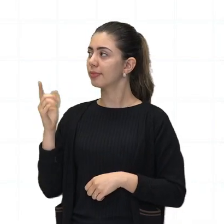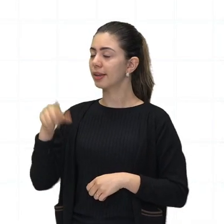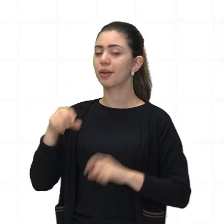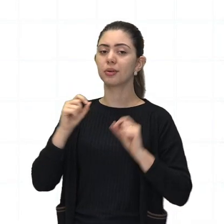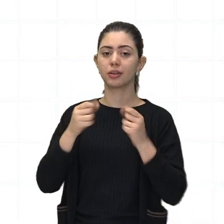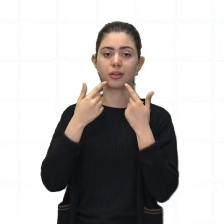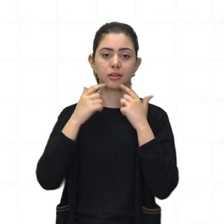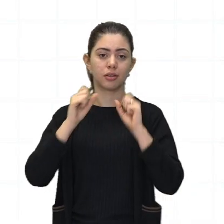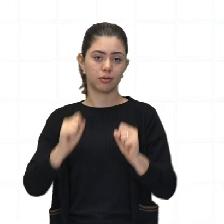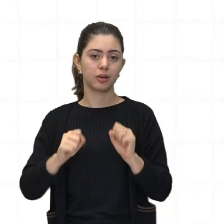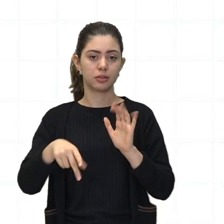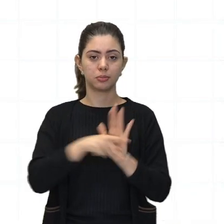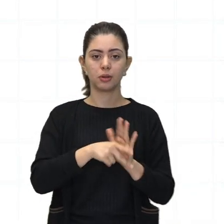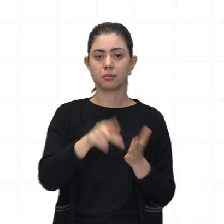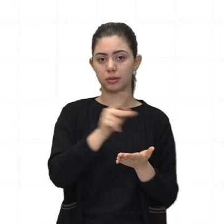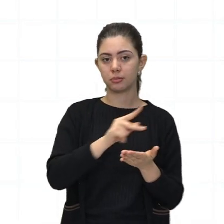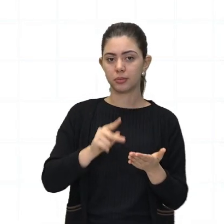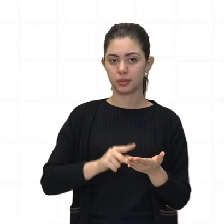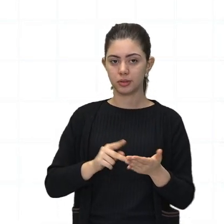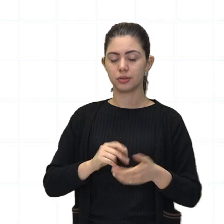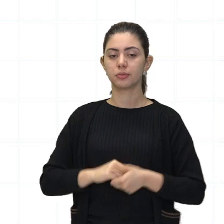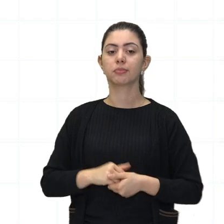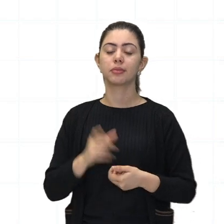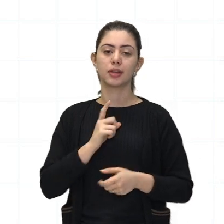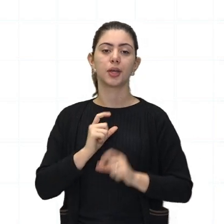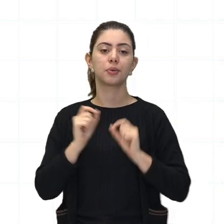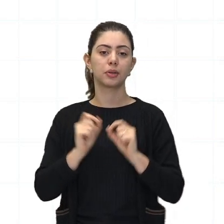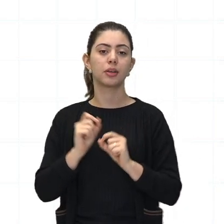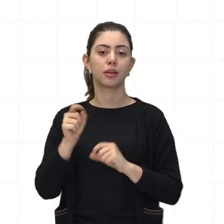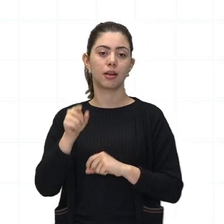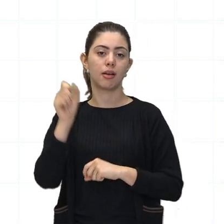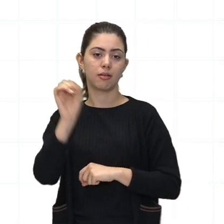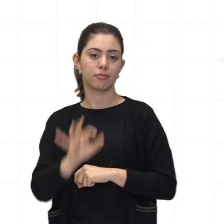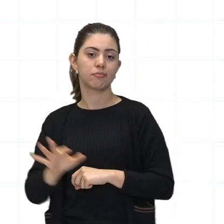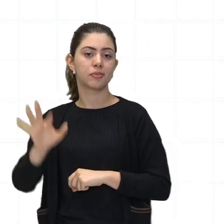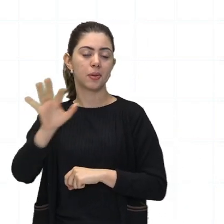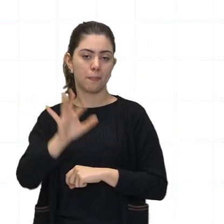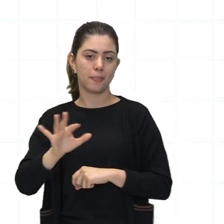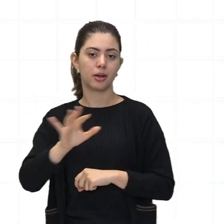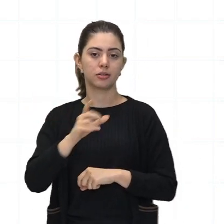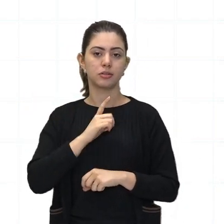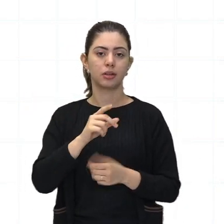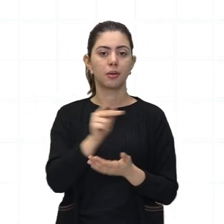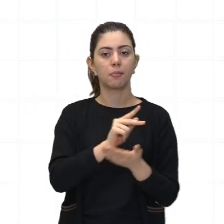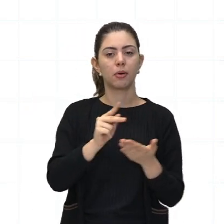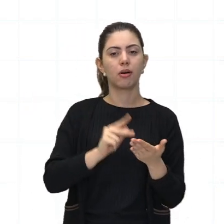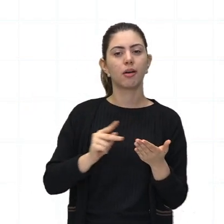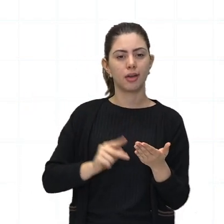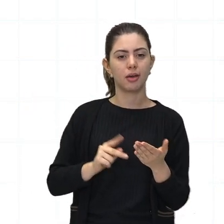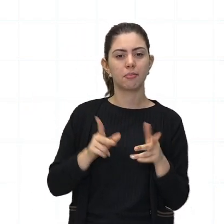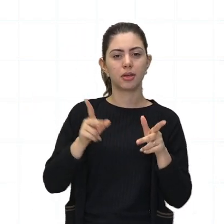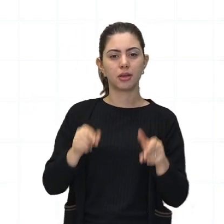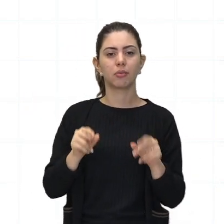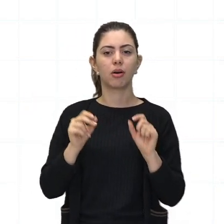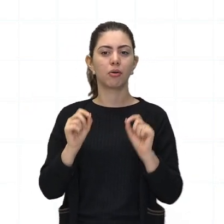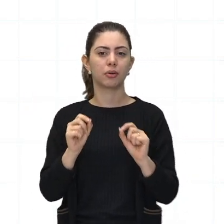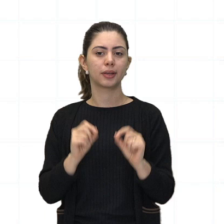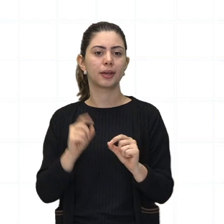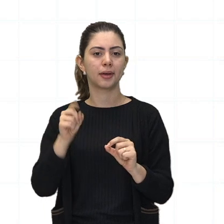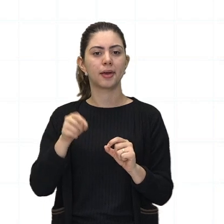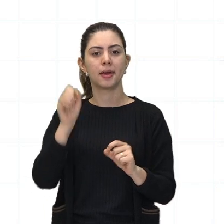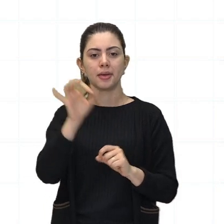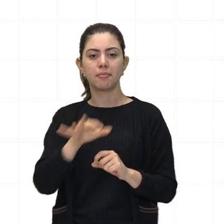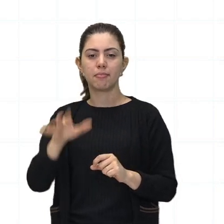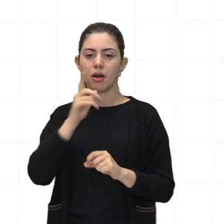poema, nós temos imagens. As poesias frequentemente vão trazer essas imagens sensoriais vívidas, como o jardim, os lagos, os